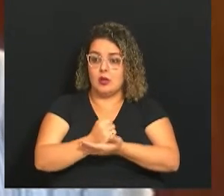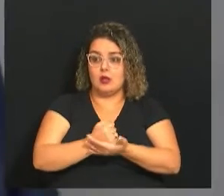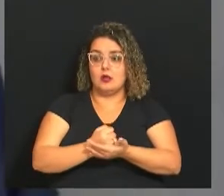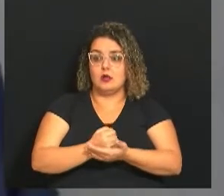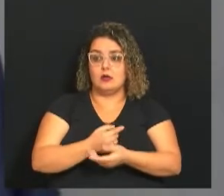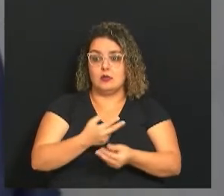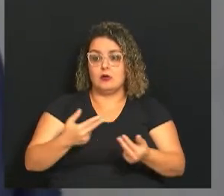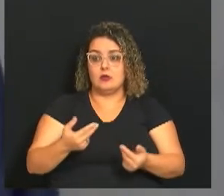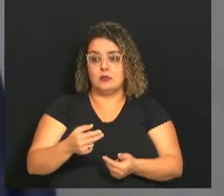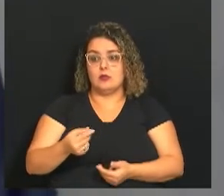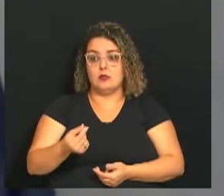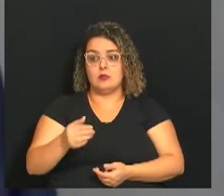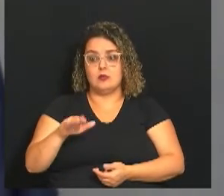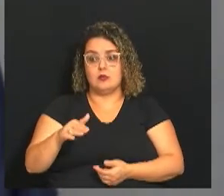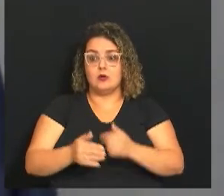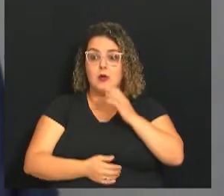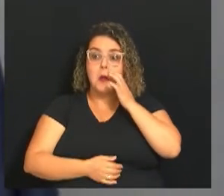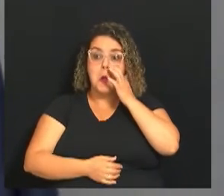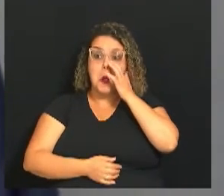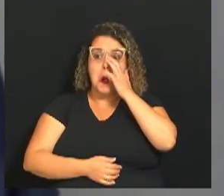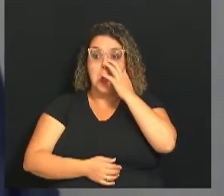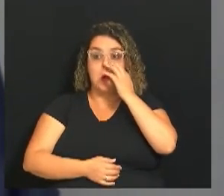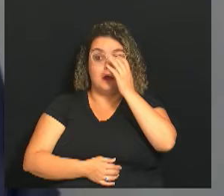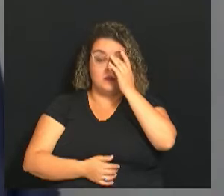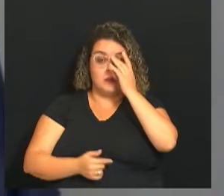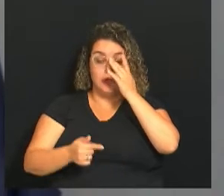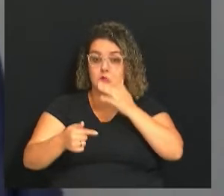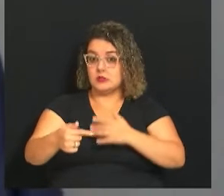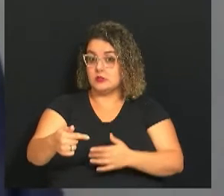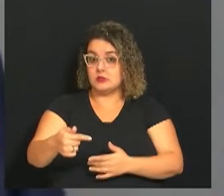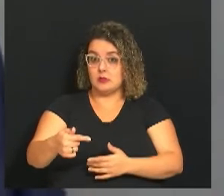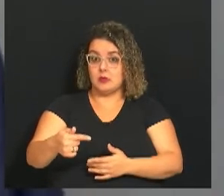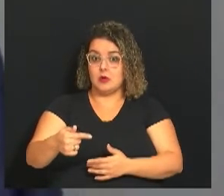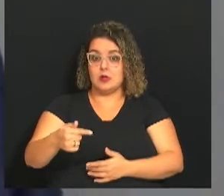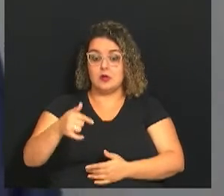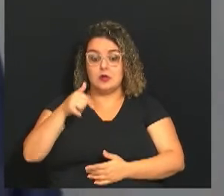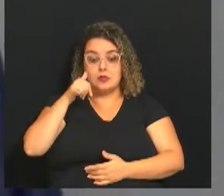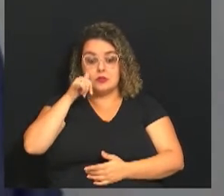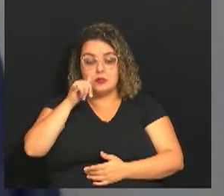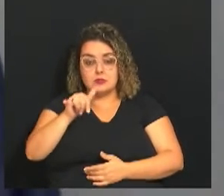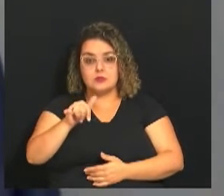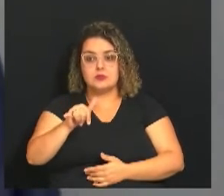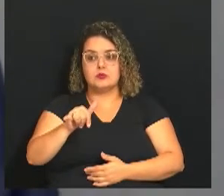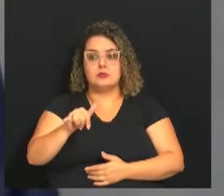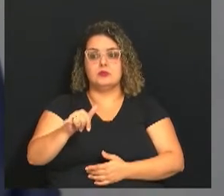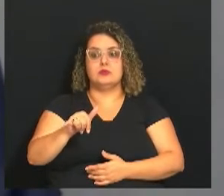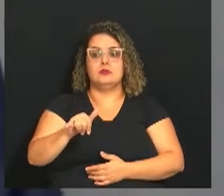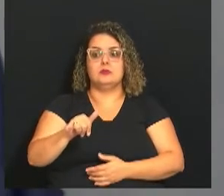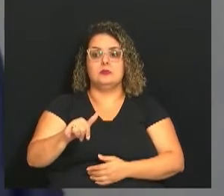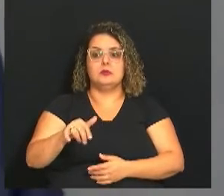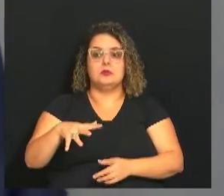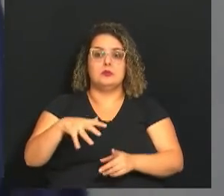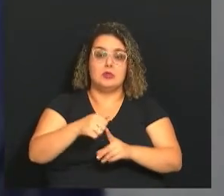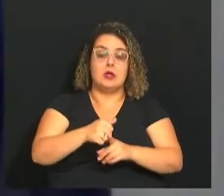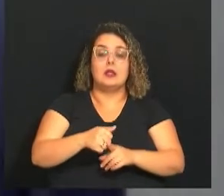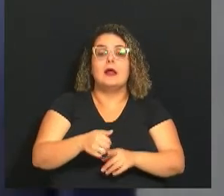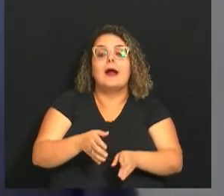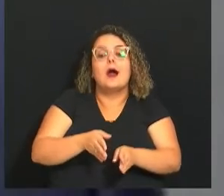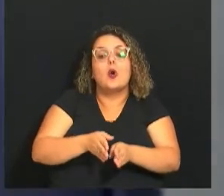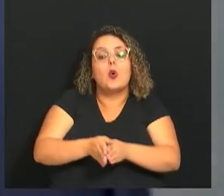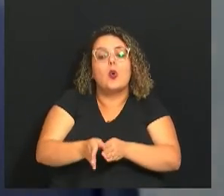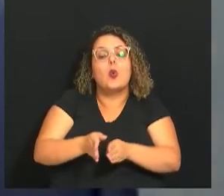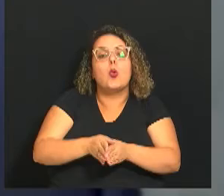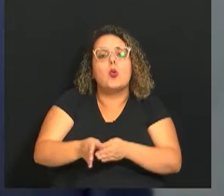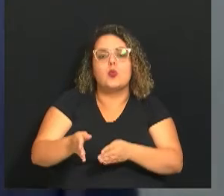A semana de prevenção ela não é obrigatória, ela é recomendada, inclusive o que a gente